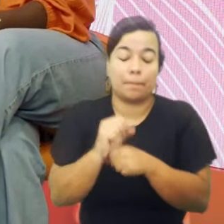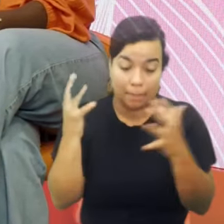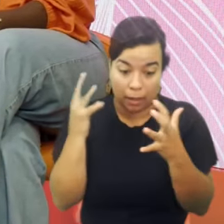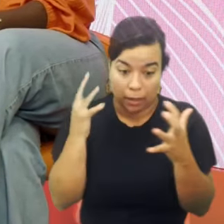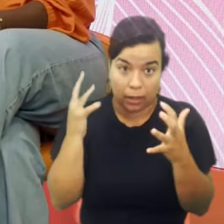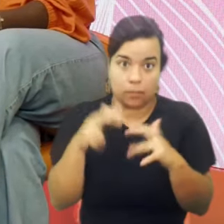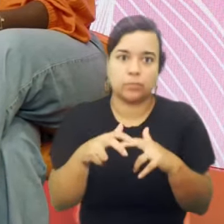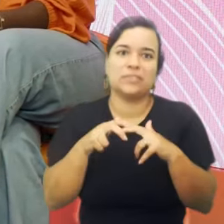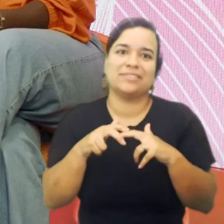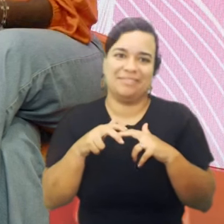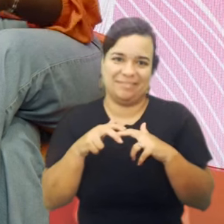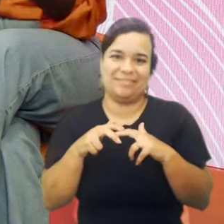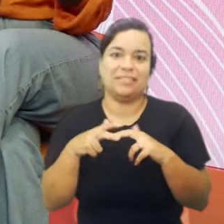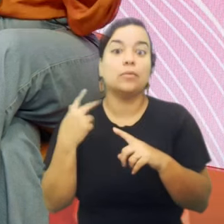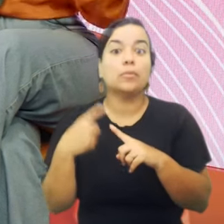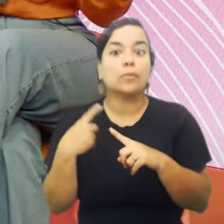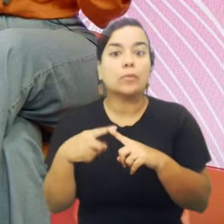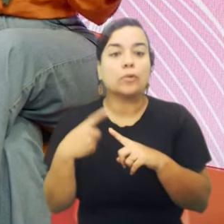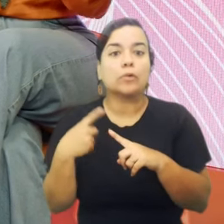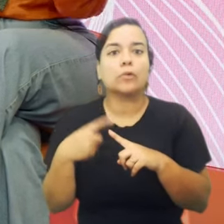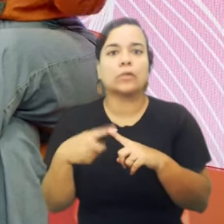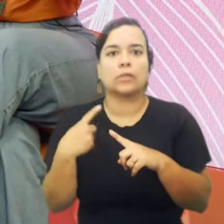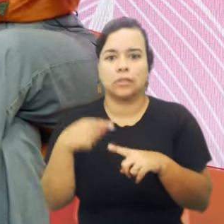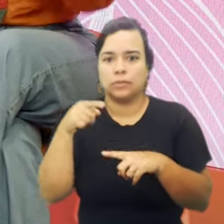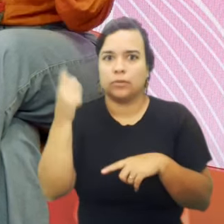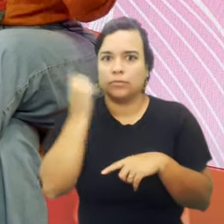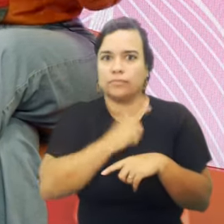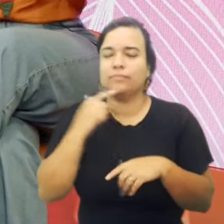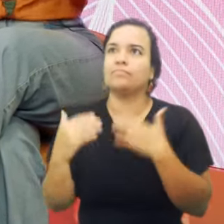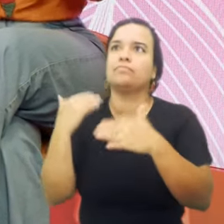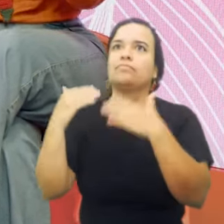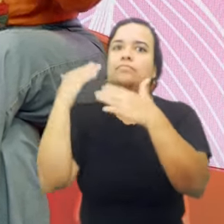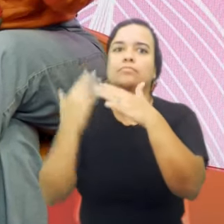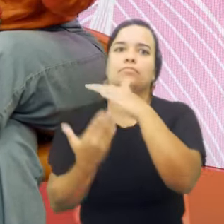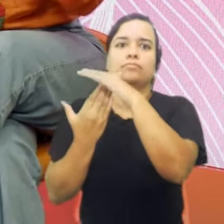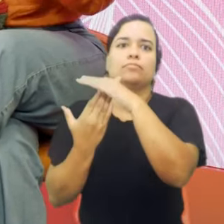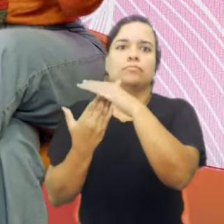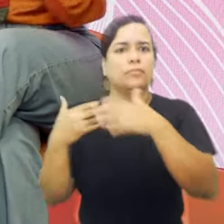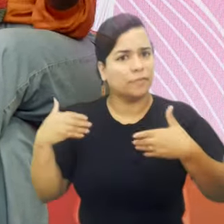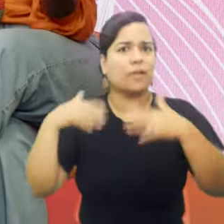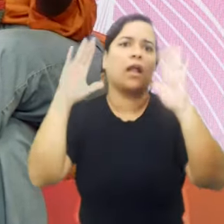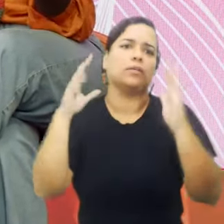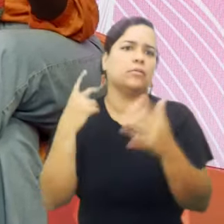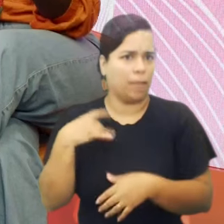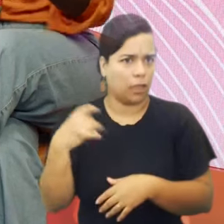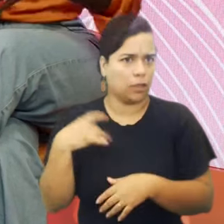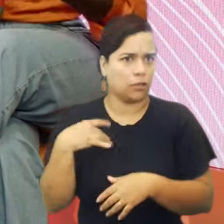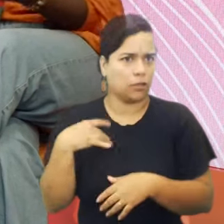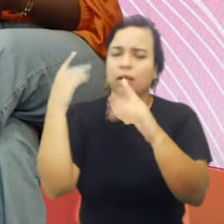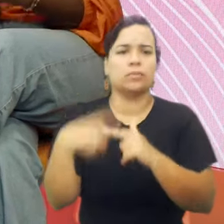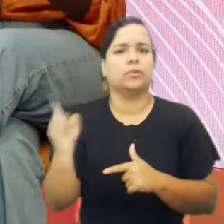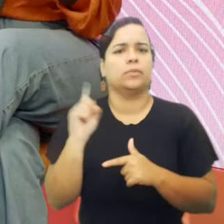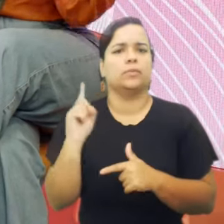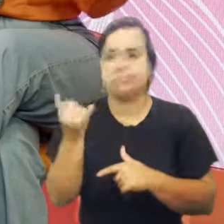Né? Porque a partir do momento em que você chega a um patamar que você trava, ou vai com medo mesmo, vai, erra, tá tudo bem, fracassa,